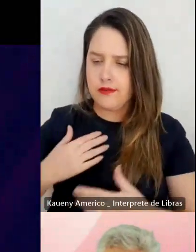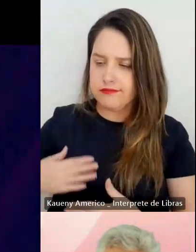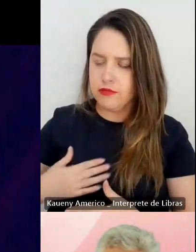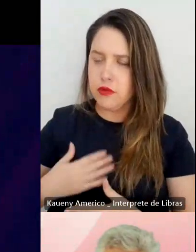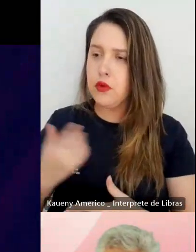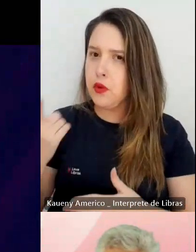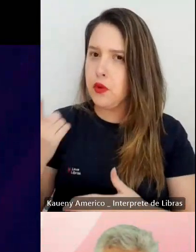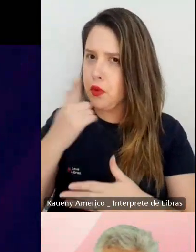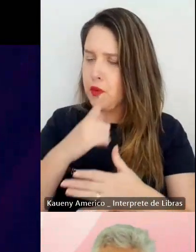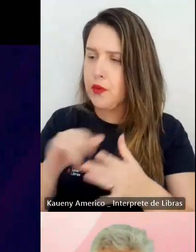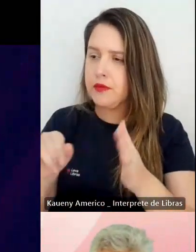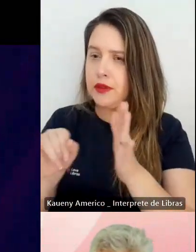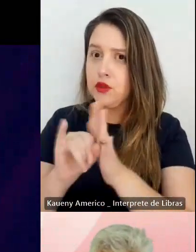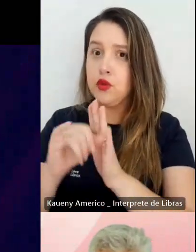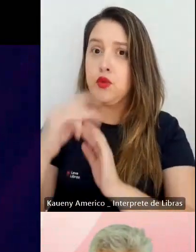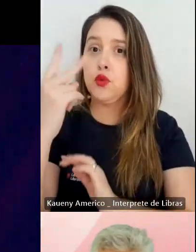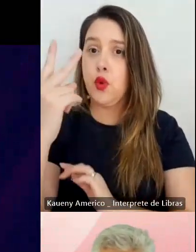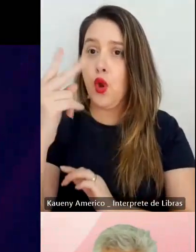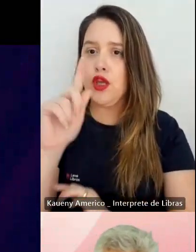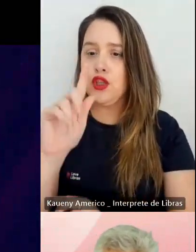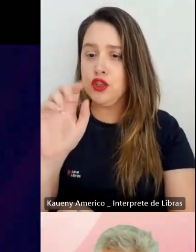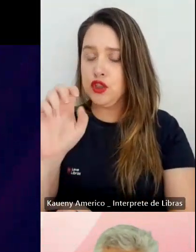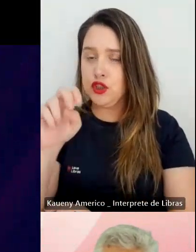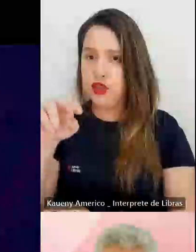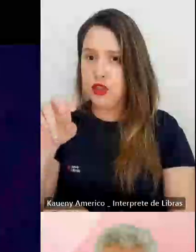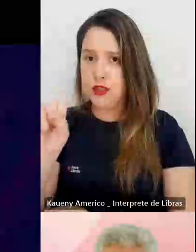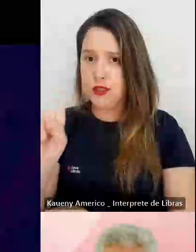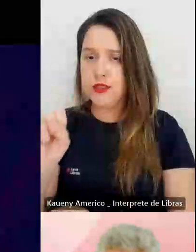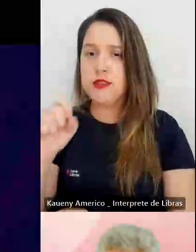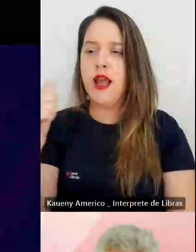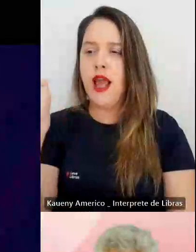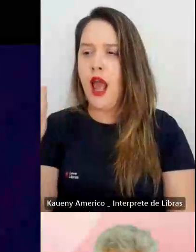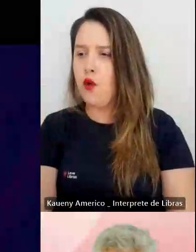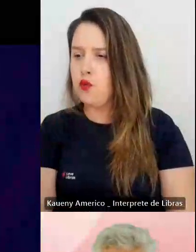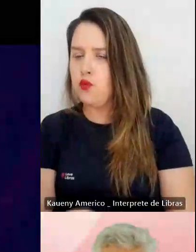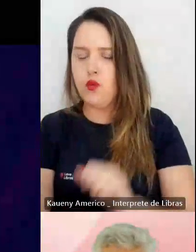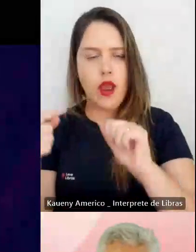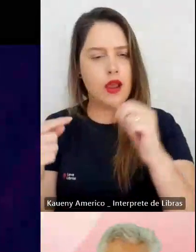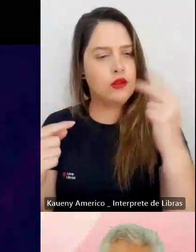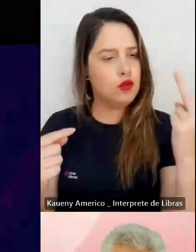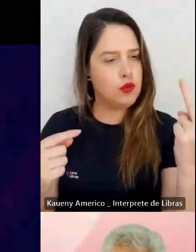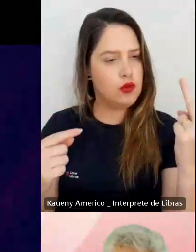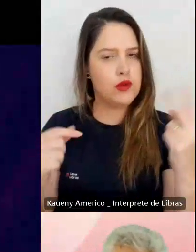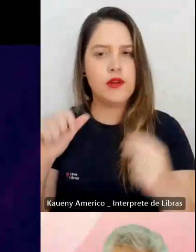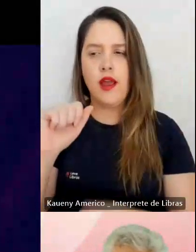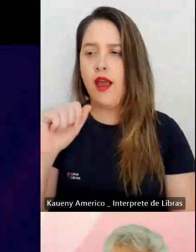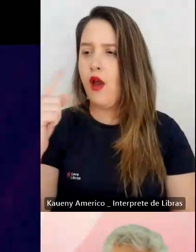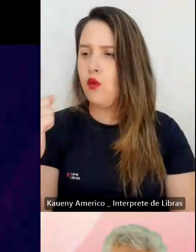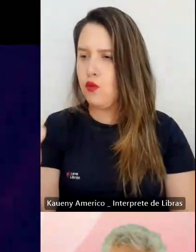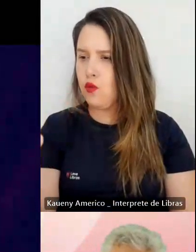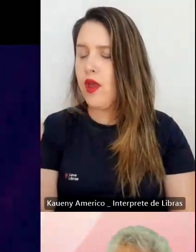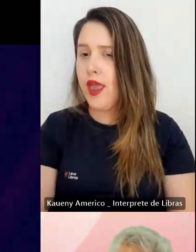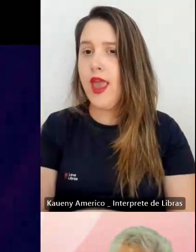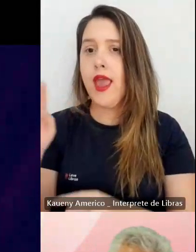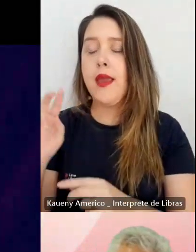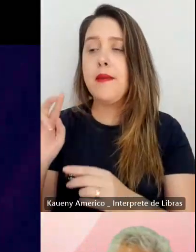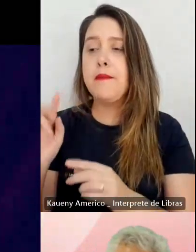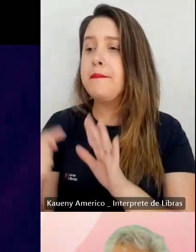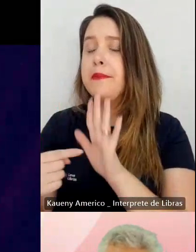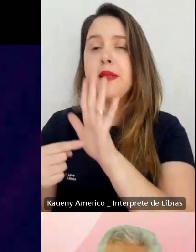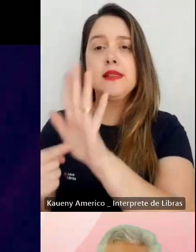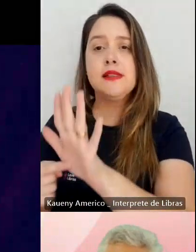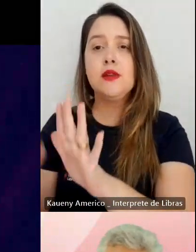genes, que são os BRCA1 e 2, onde a presença deles nos leva a